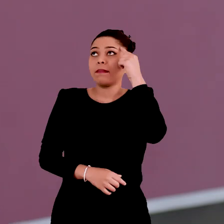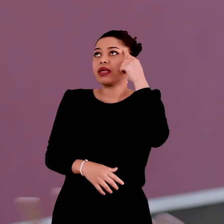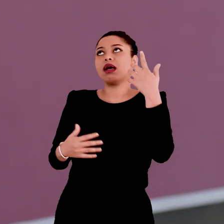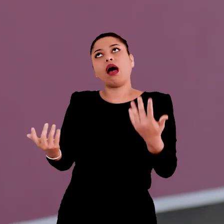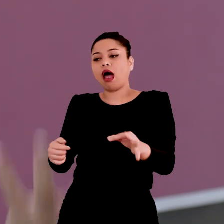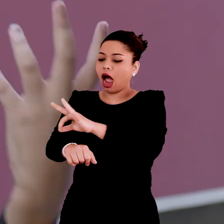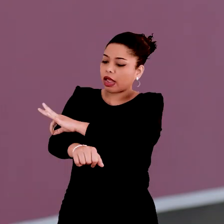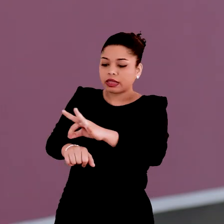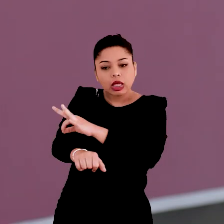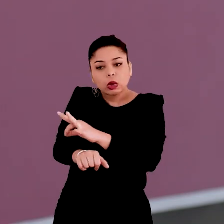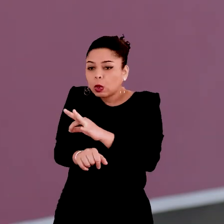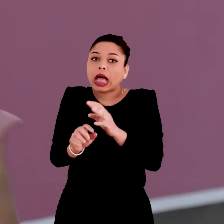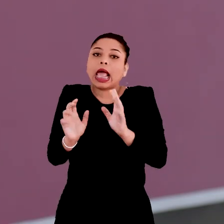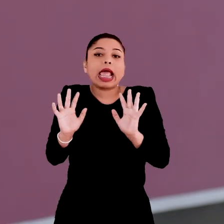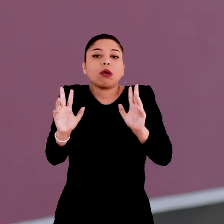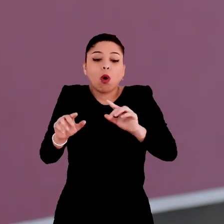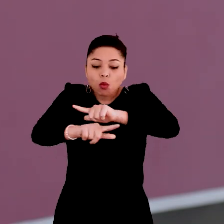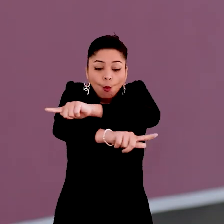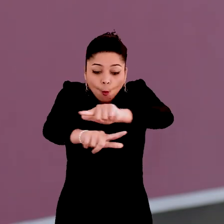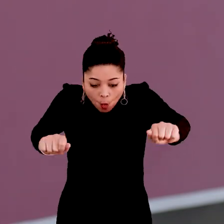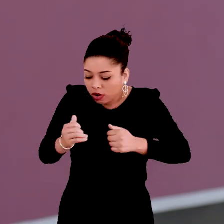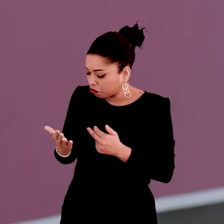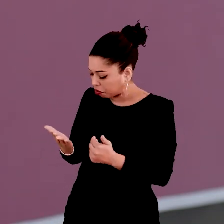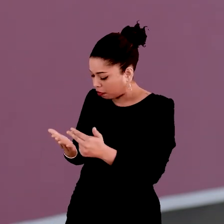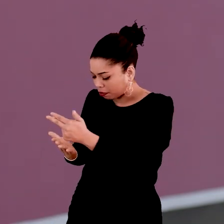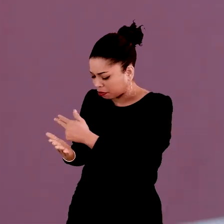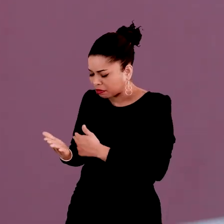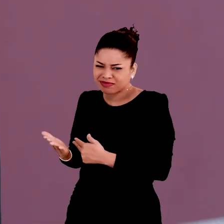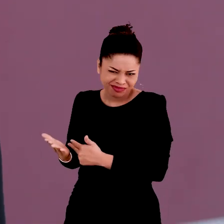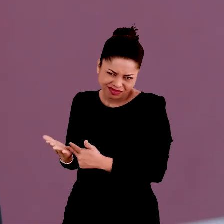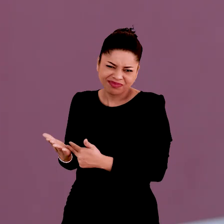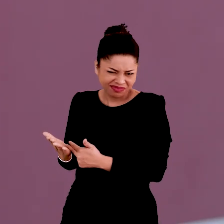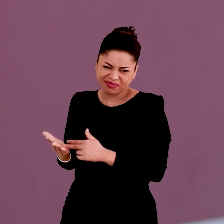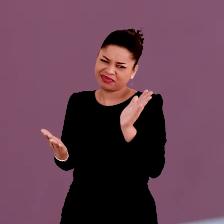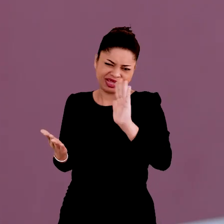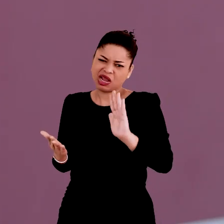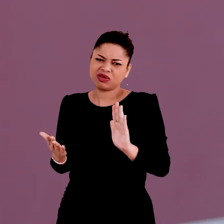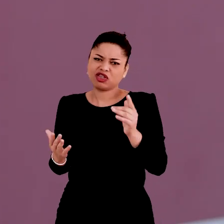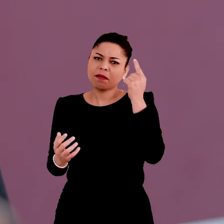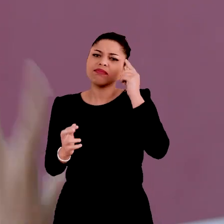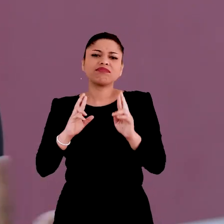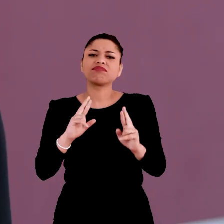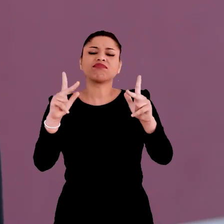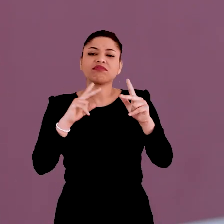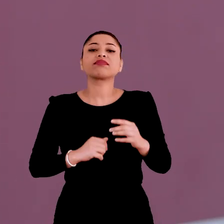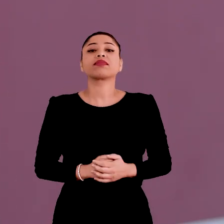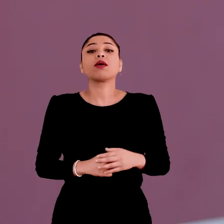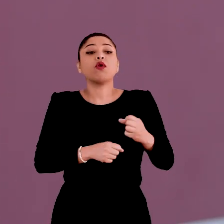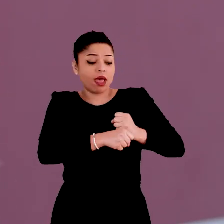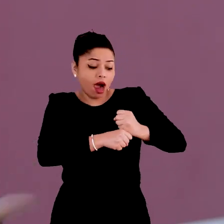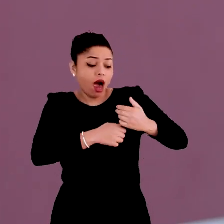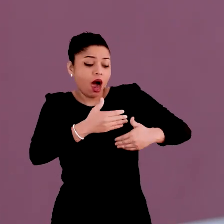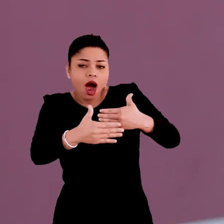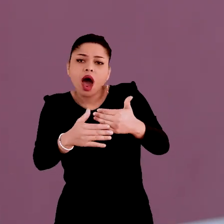não necessariamente é assim. A gente entende que, ao passar dos anos, ao passar das décadas, há construções